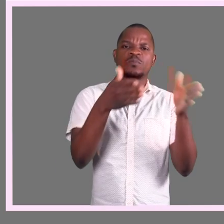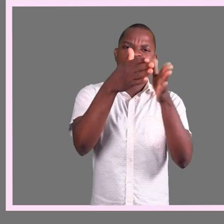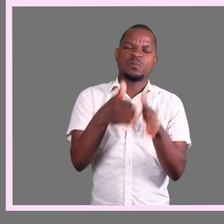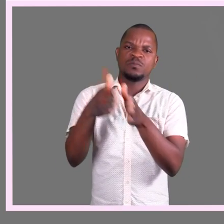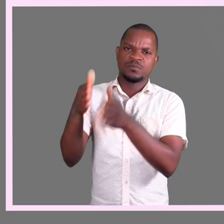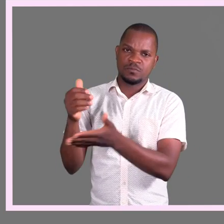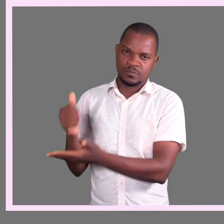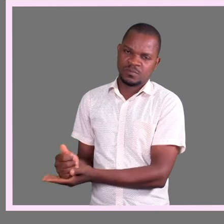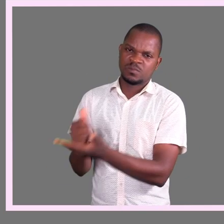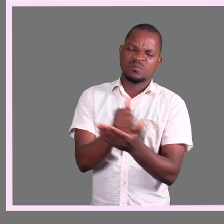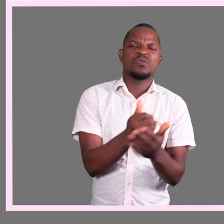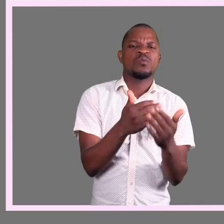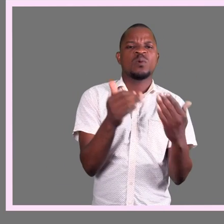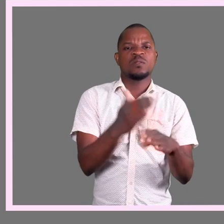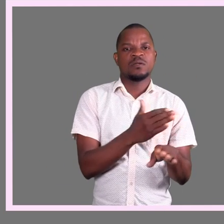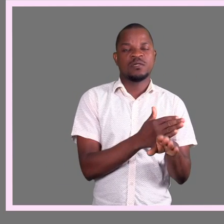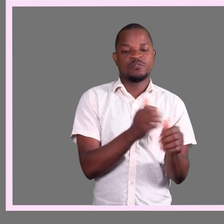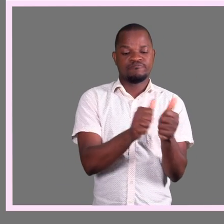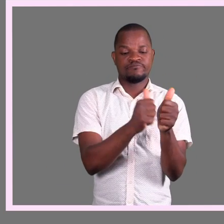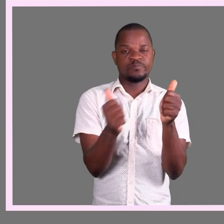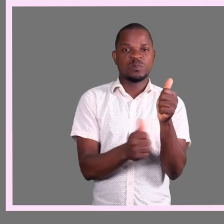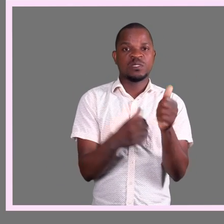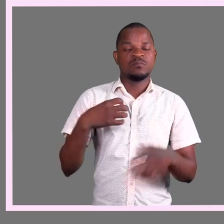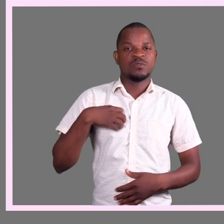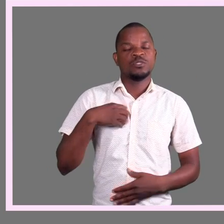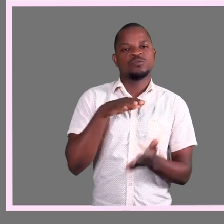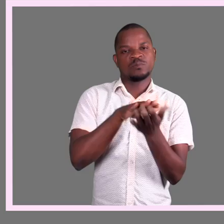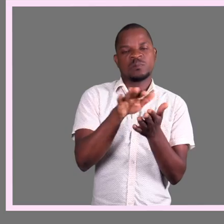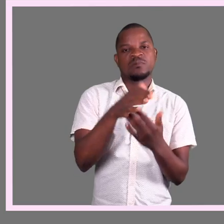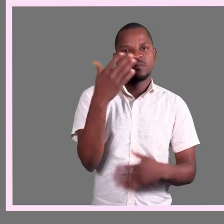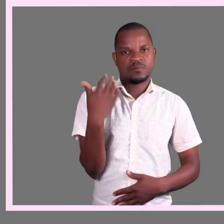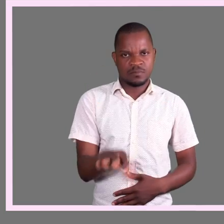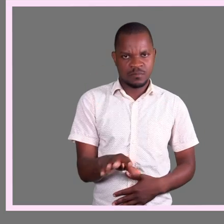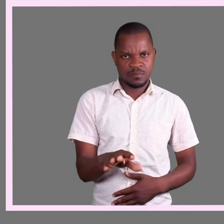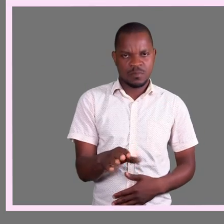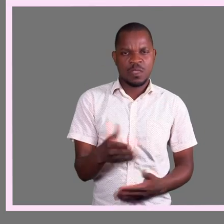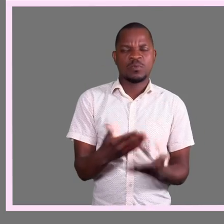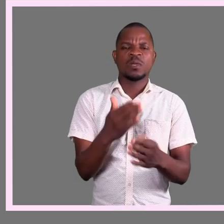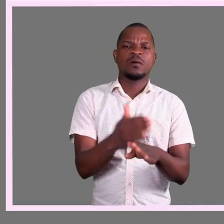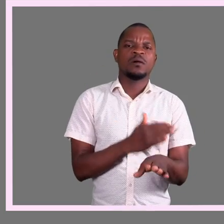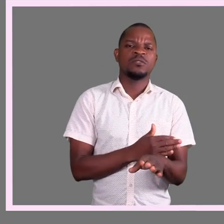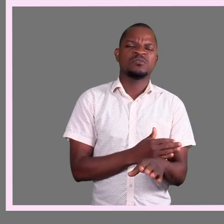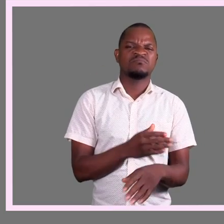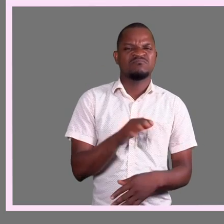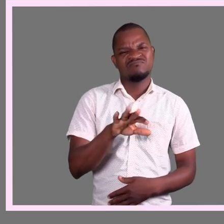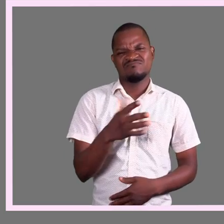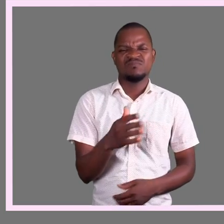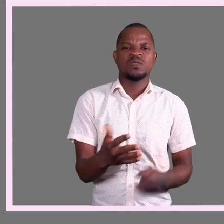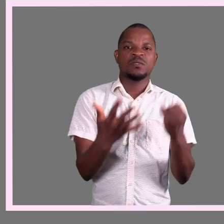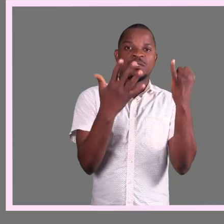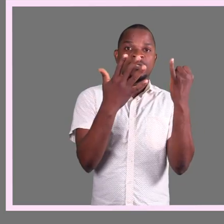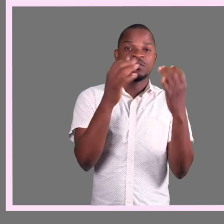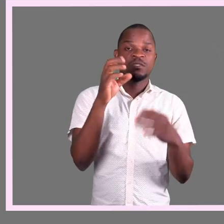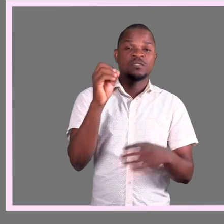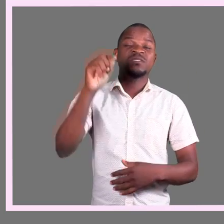pessoas e, neste momento, adicionando com os números atuais, vamos a cerca de 1 milhão